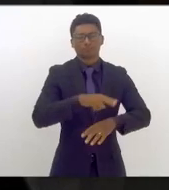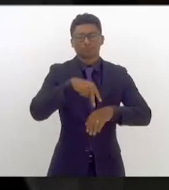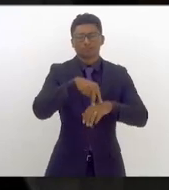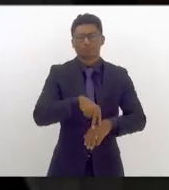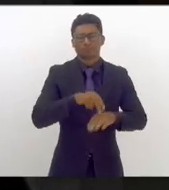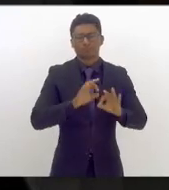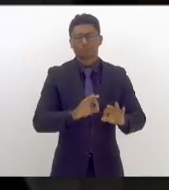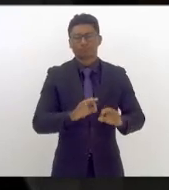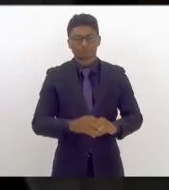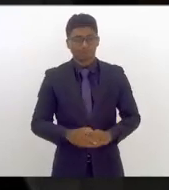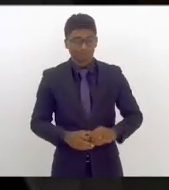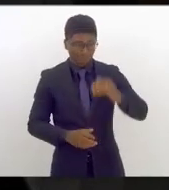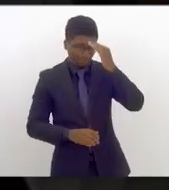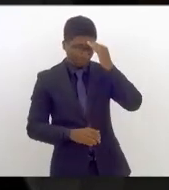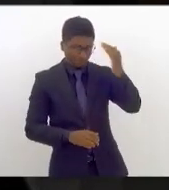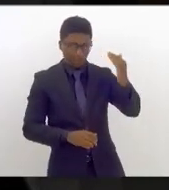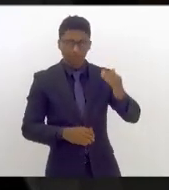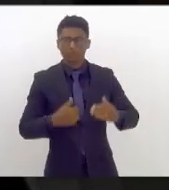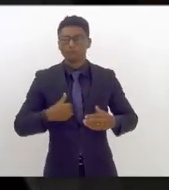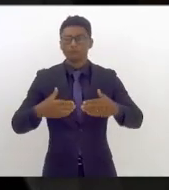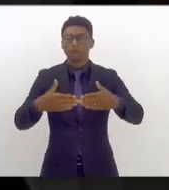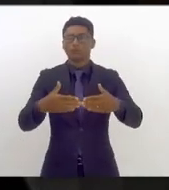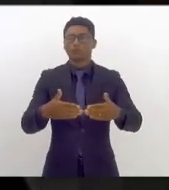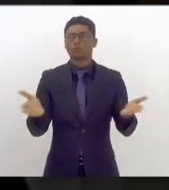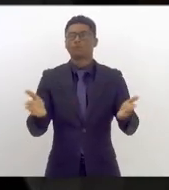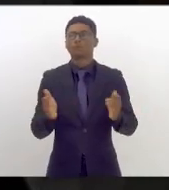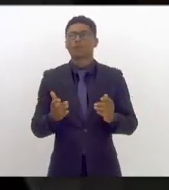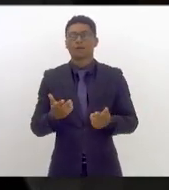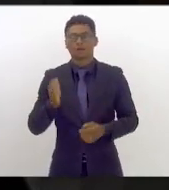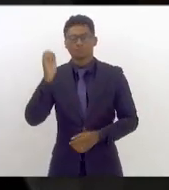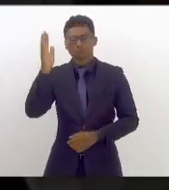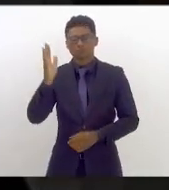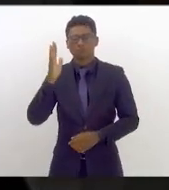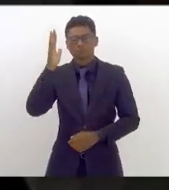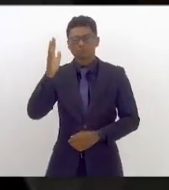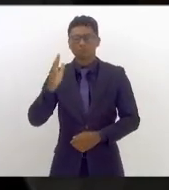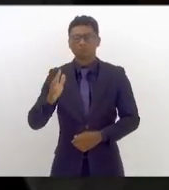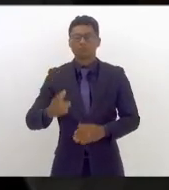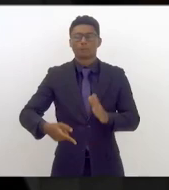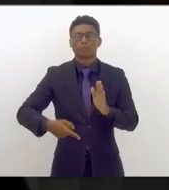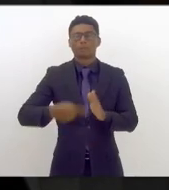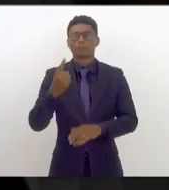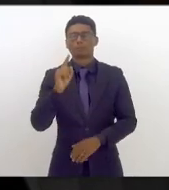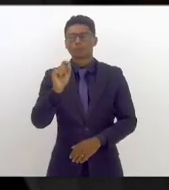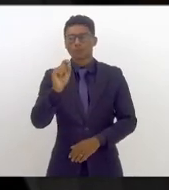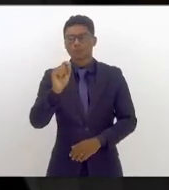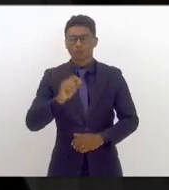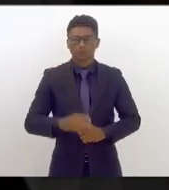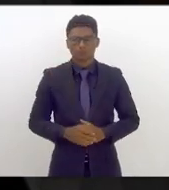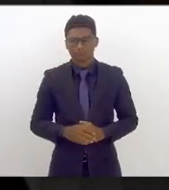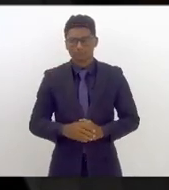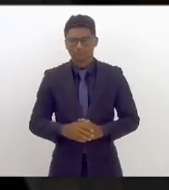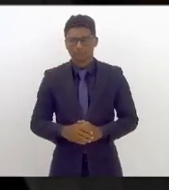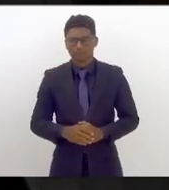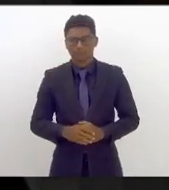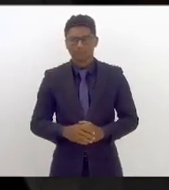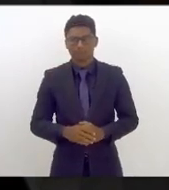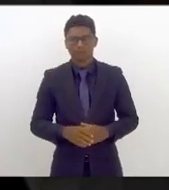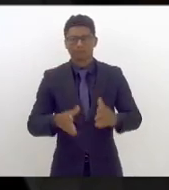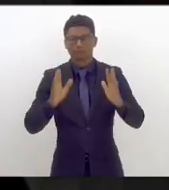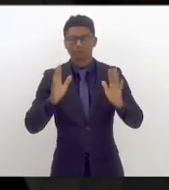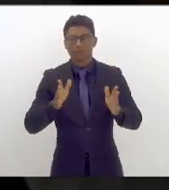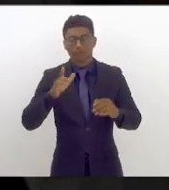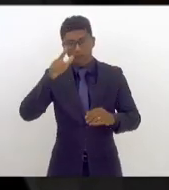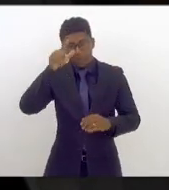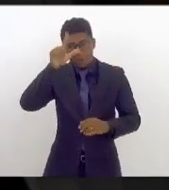Rocha, quero iniciar meu pronunciamento. Primeiro, lembrando aqui rapidamente, comentei em off com o deputado Luiz